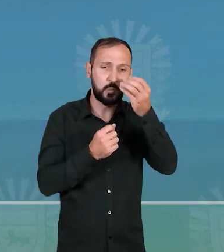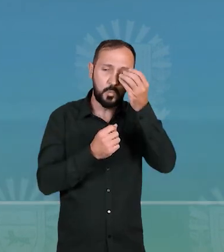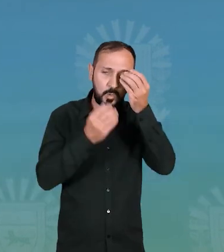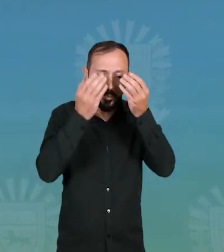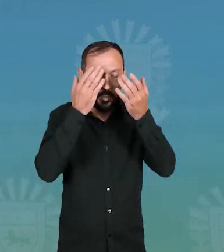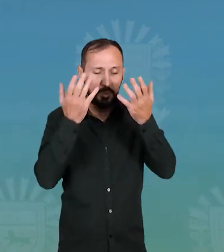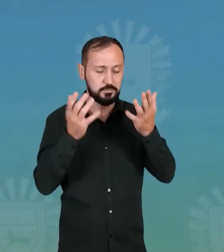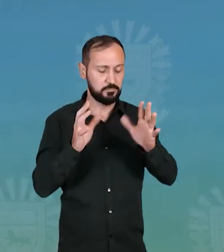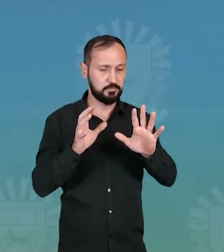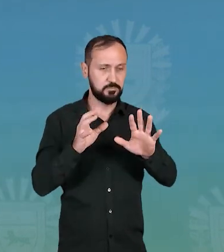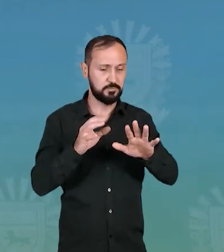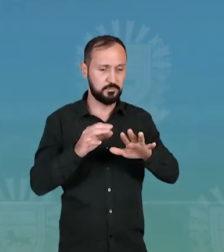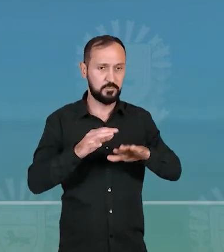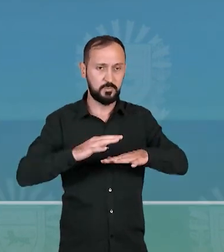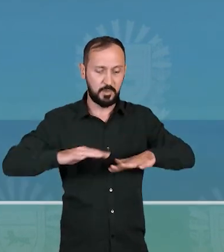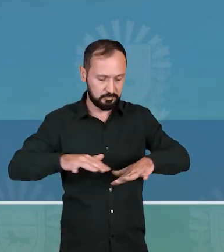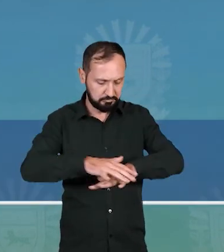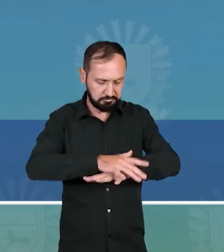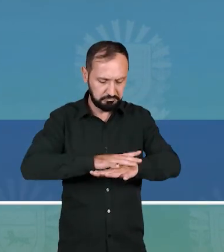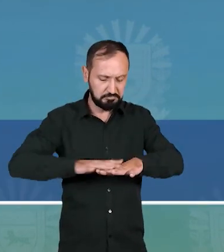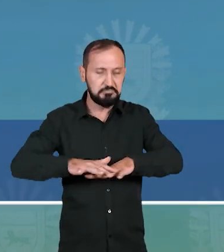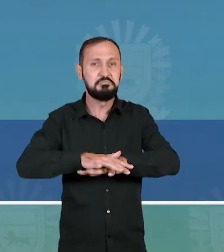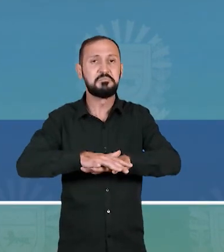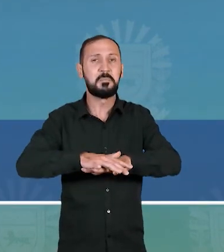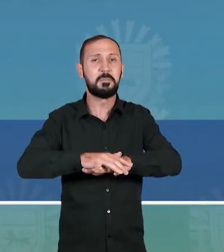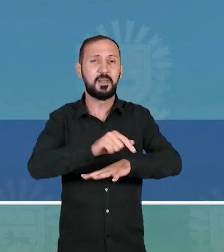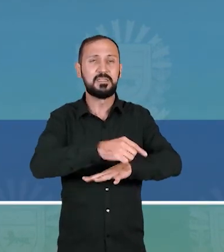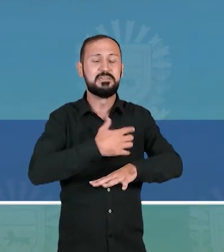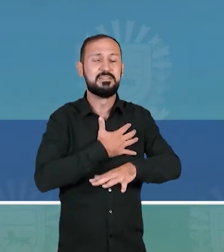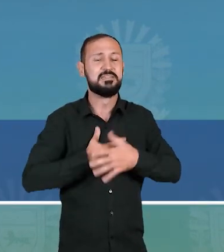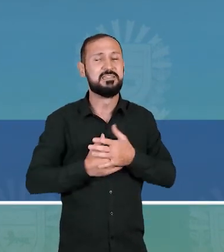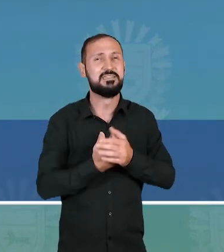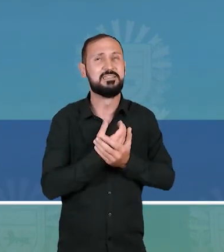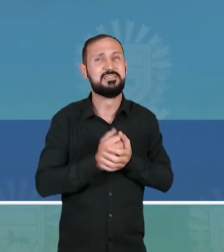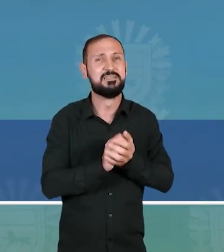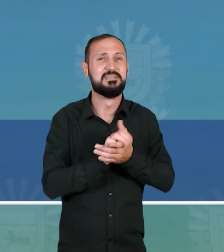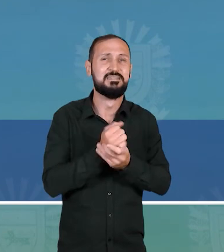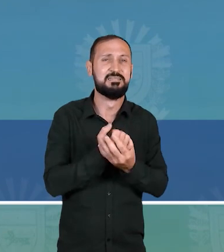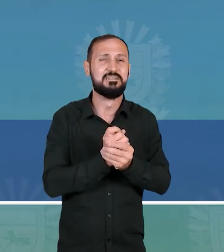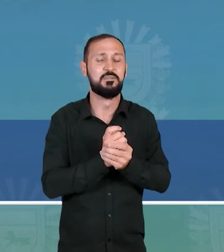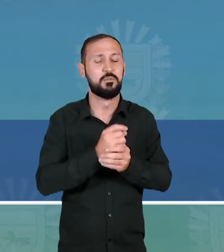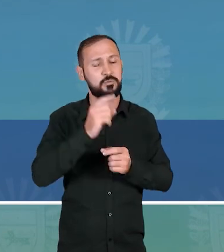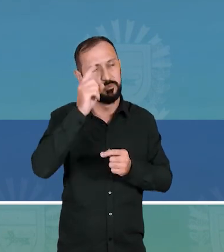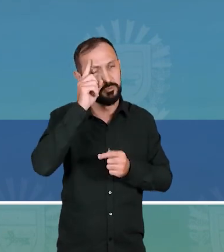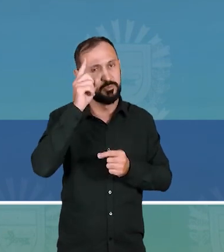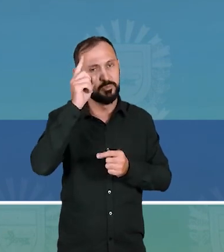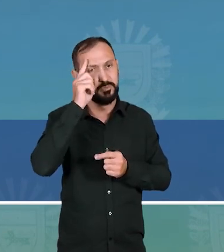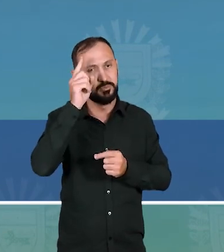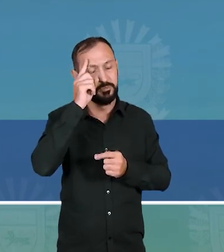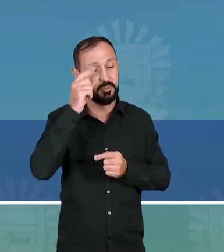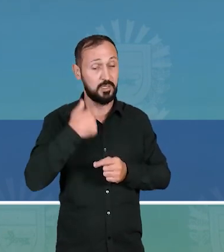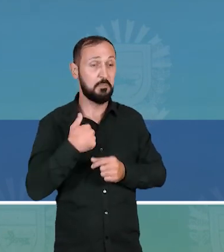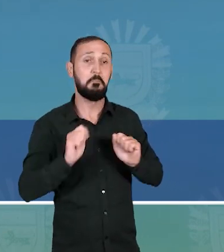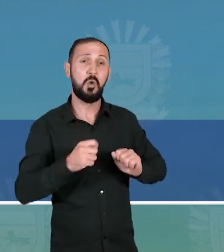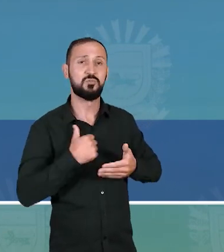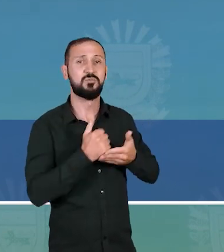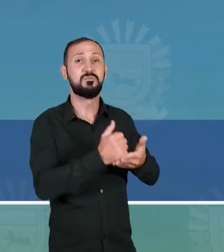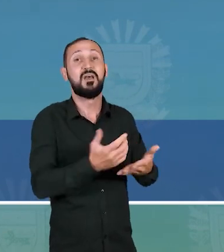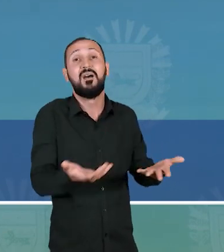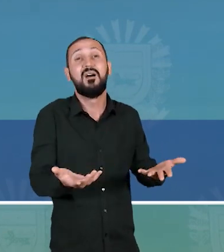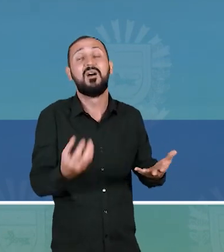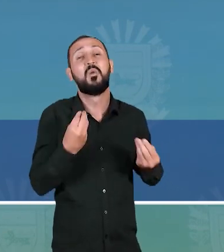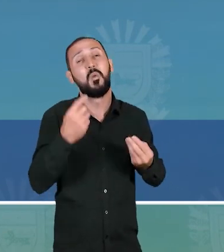córnea, um tecido, e aquela angústia, dia após dia, e você sabendo que você pode